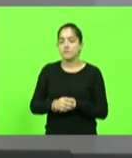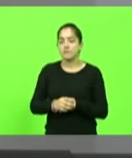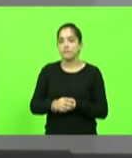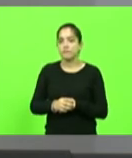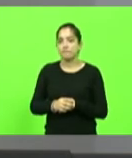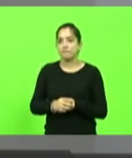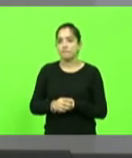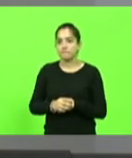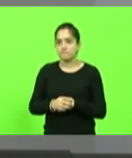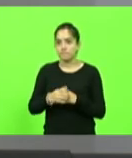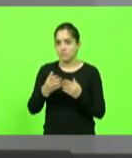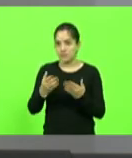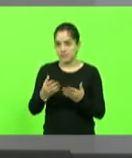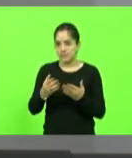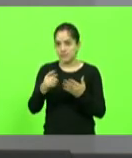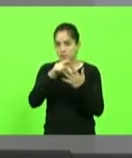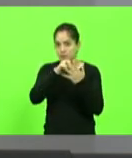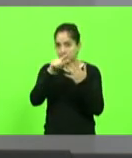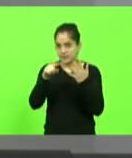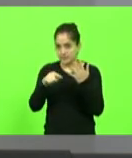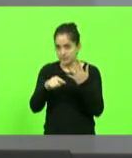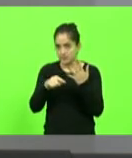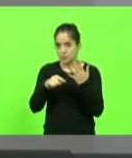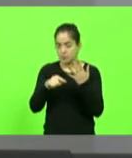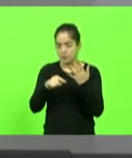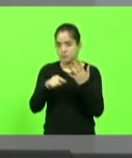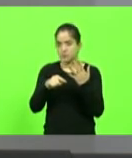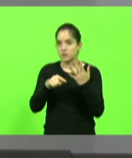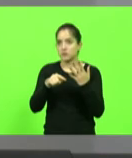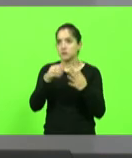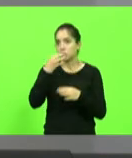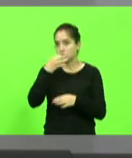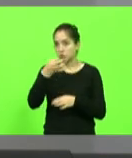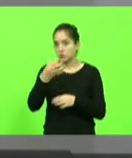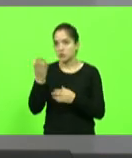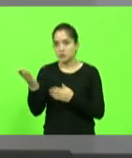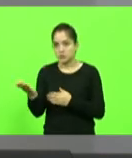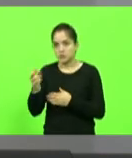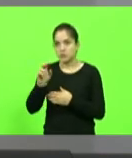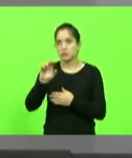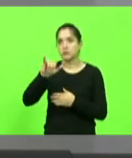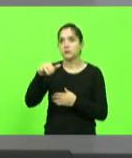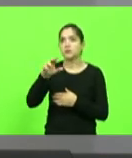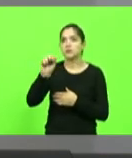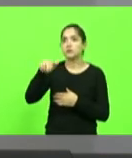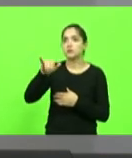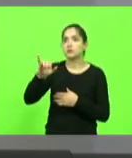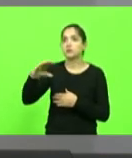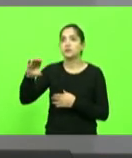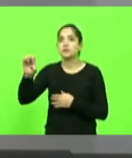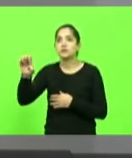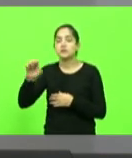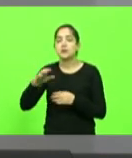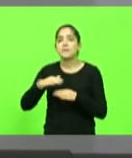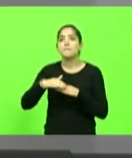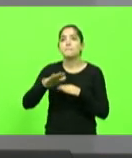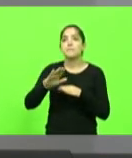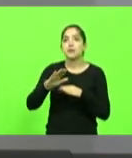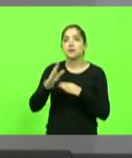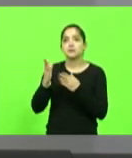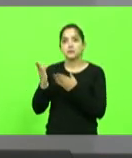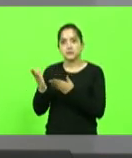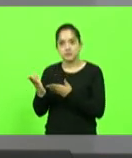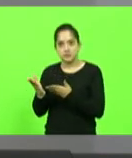Então, esses 5 pontos são sugestão da Janice, mais a sugestão